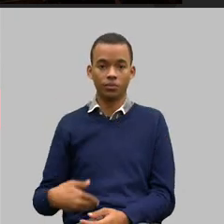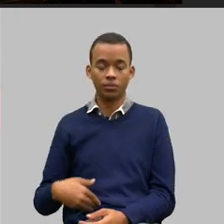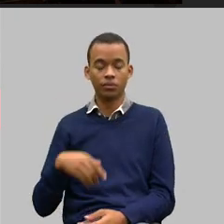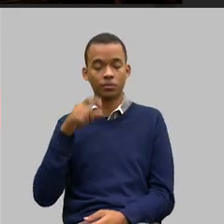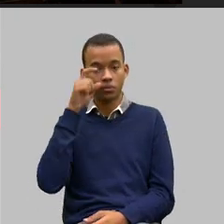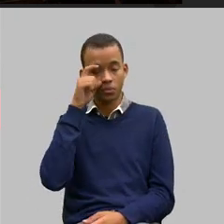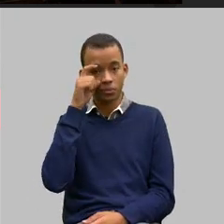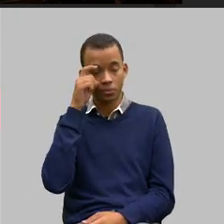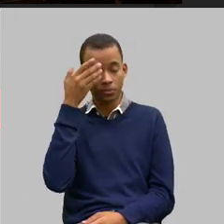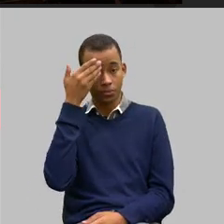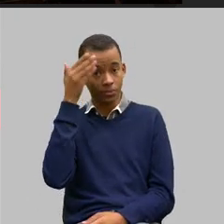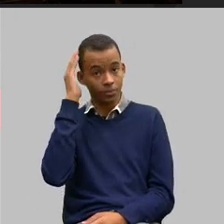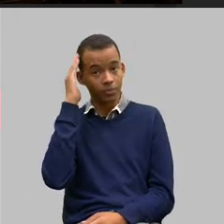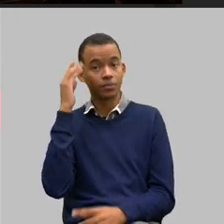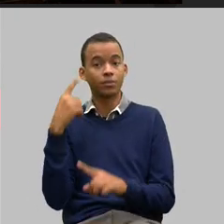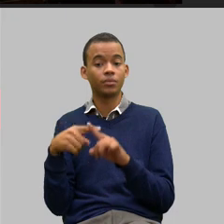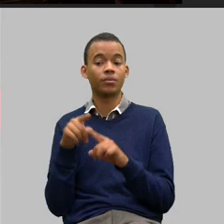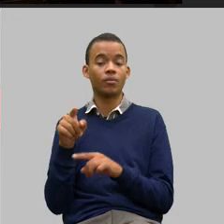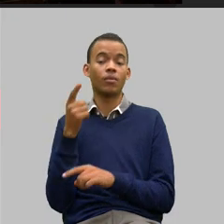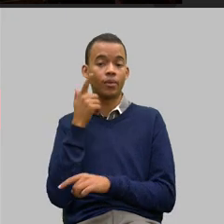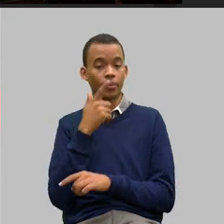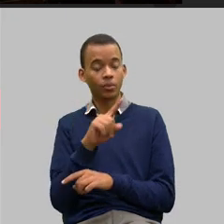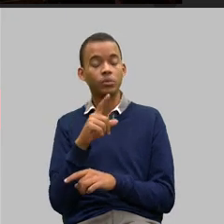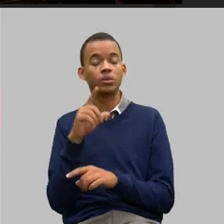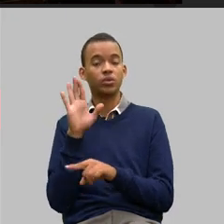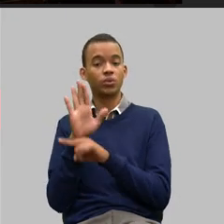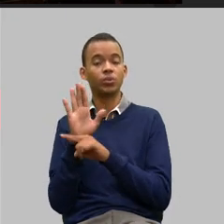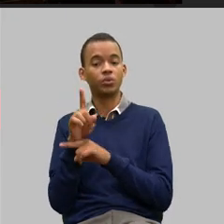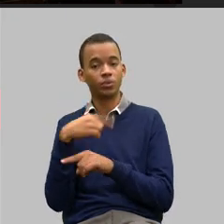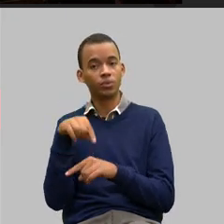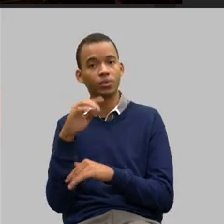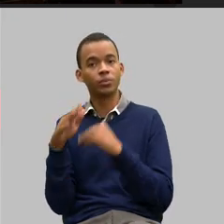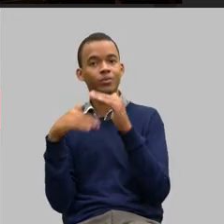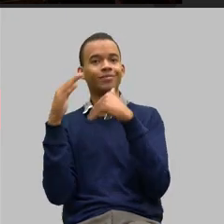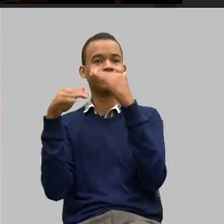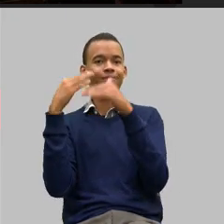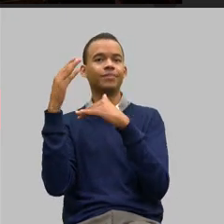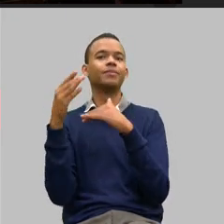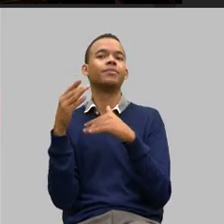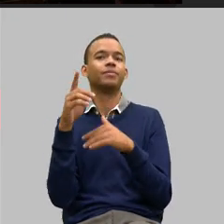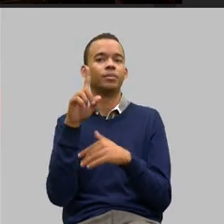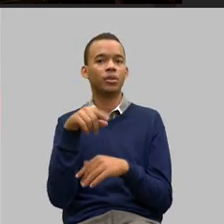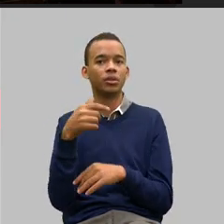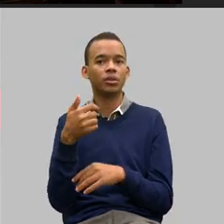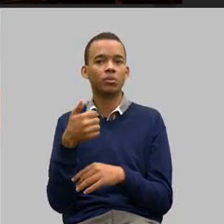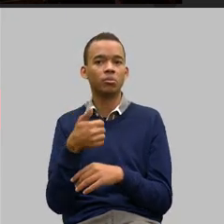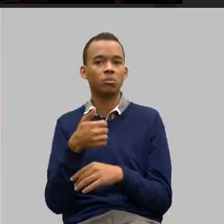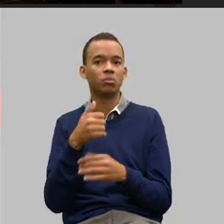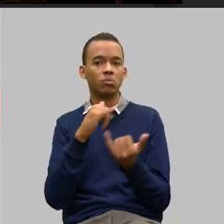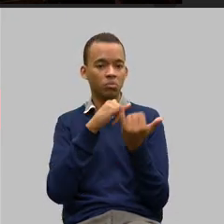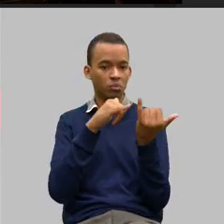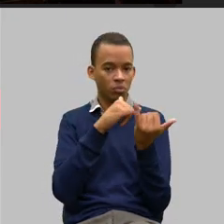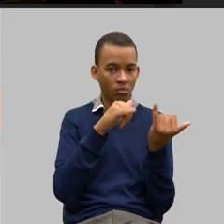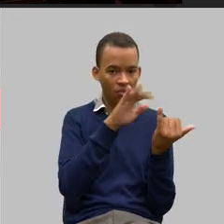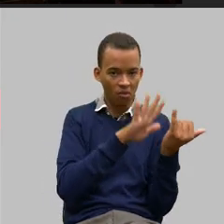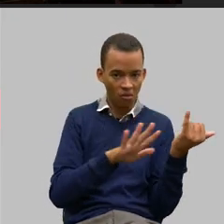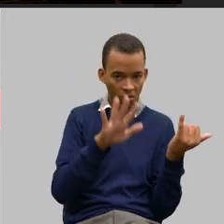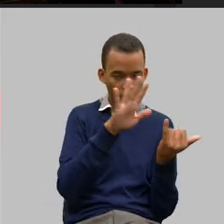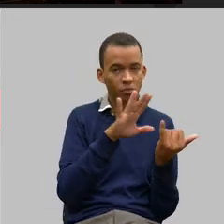Brasil em termos nós temos crescido Né desde o início da gestão mais do que a média Nacional né atraído aí mais de